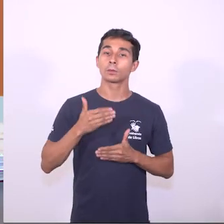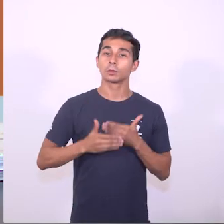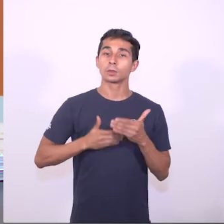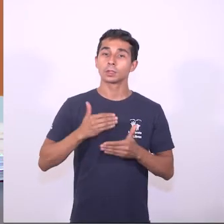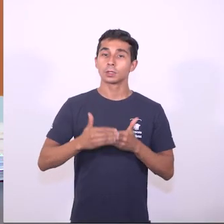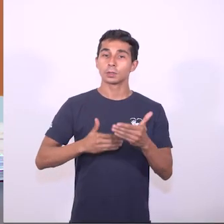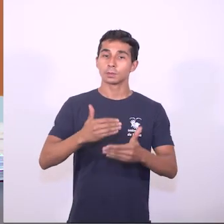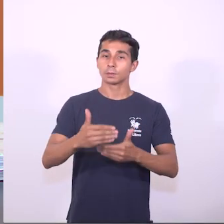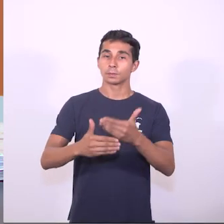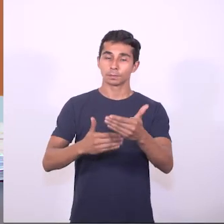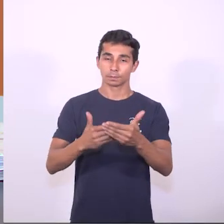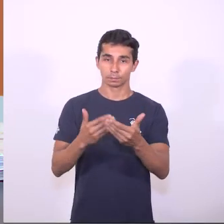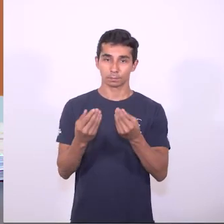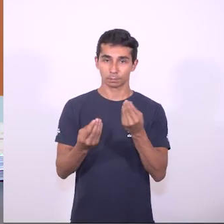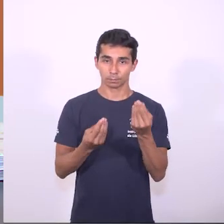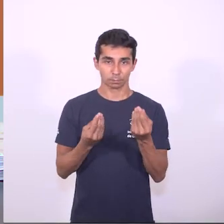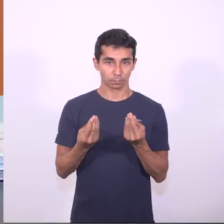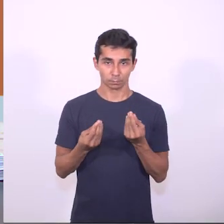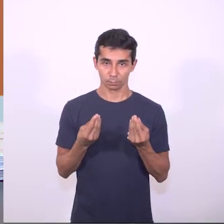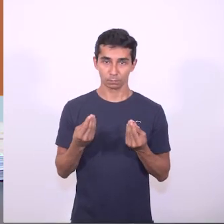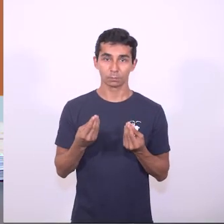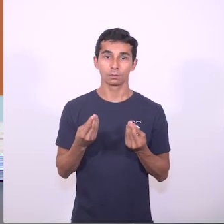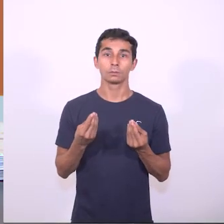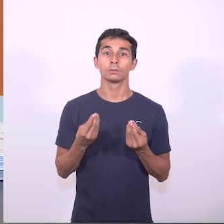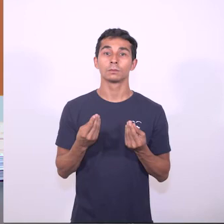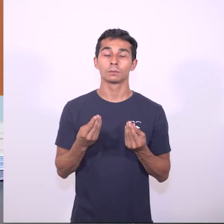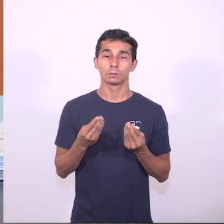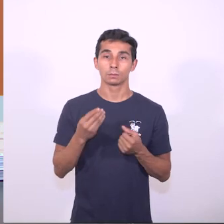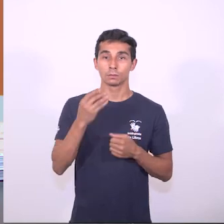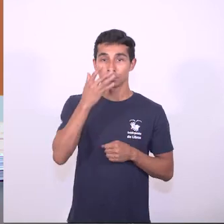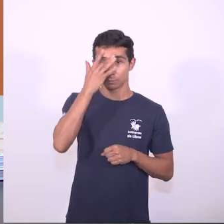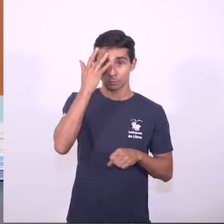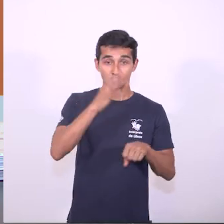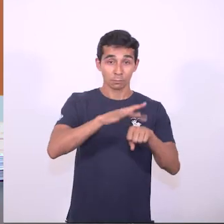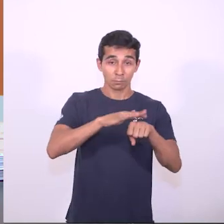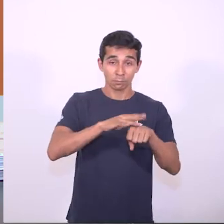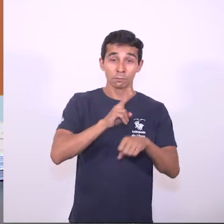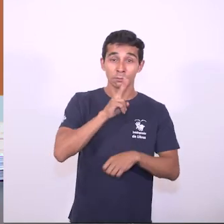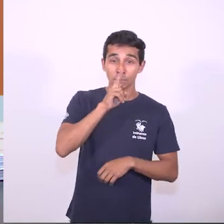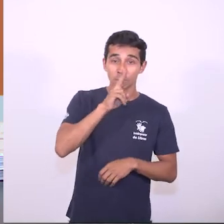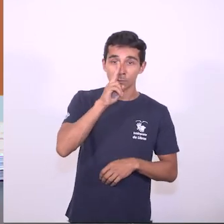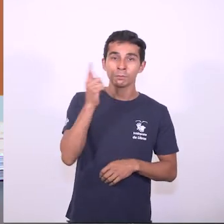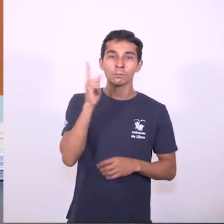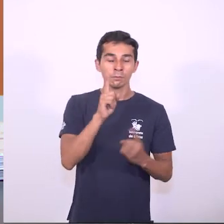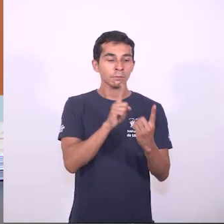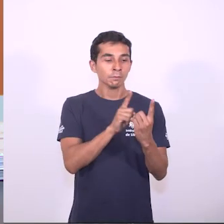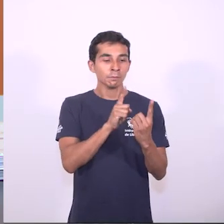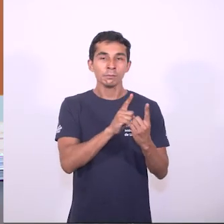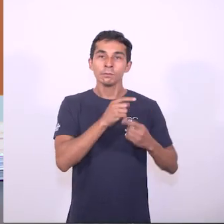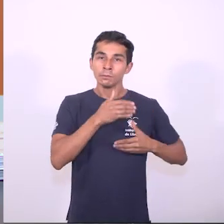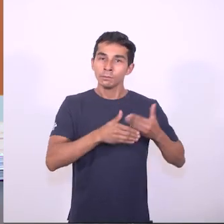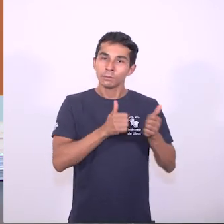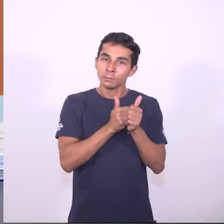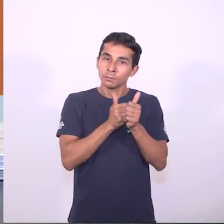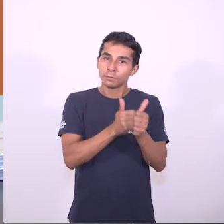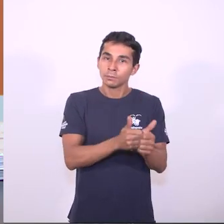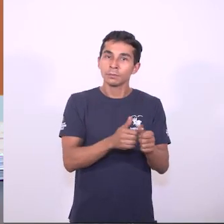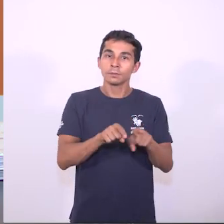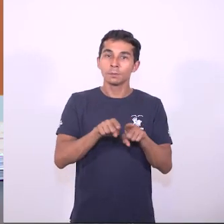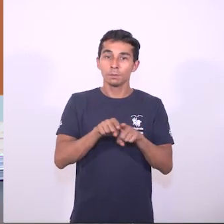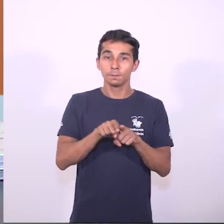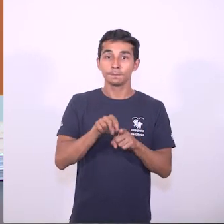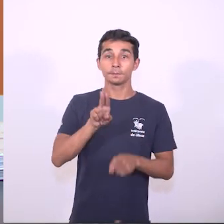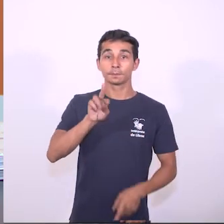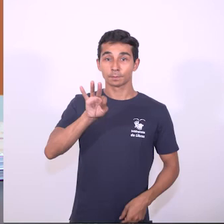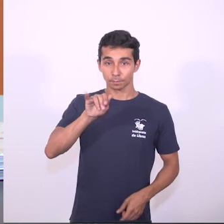gente possa dar todo o acompanhamento necessário para os doentes graves, do ponto de vista, inclusive, de leitos de UTI, né,